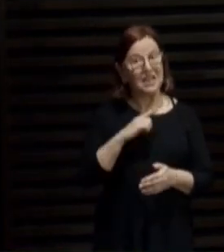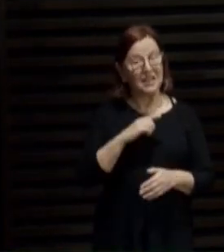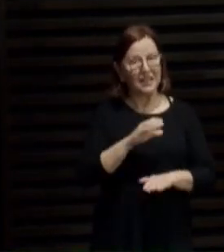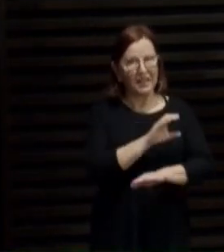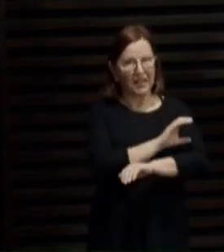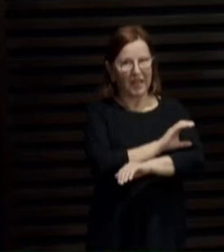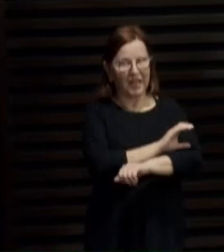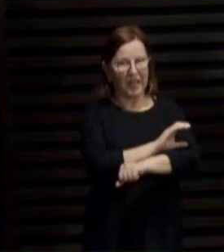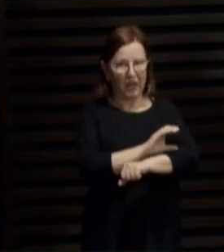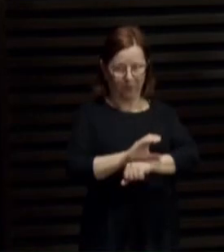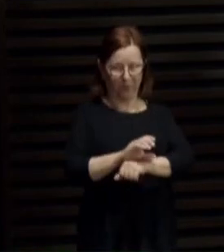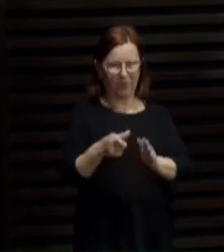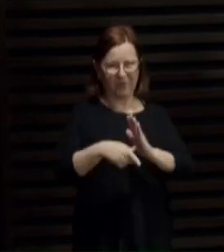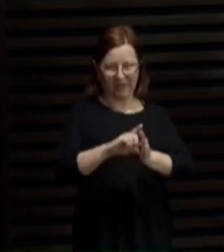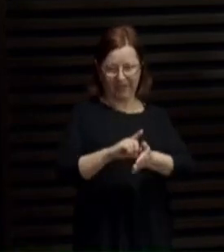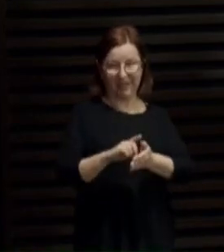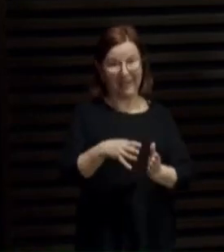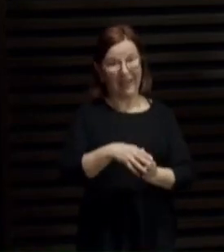da alma que precisa ser